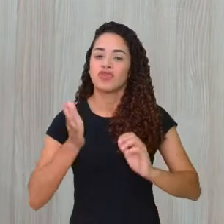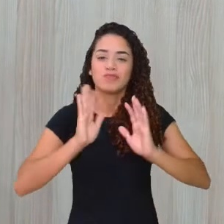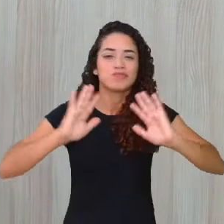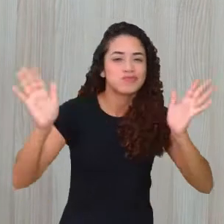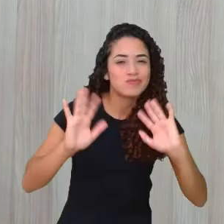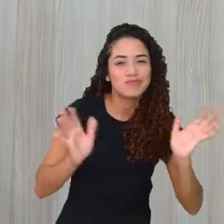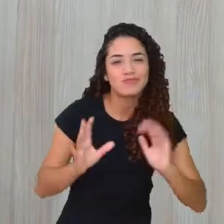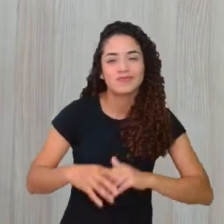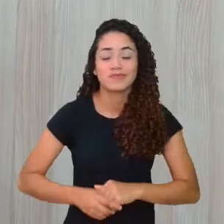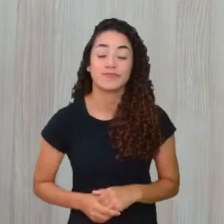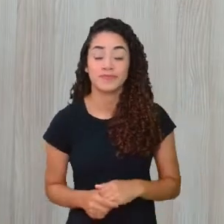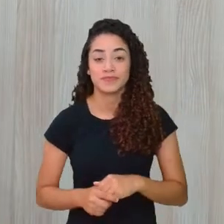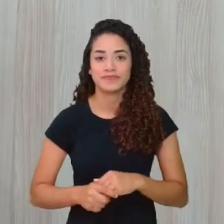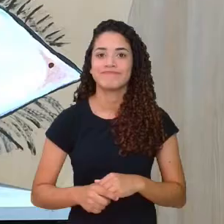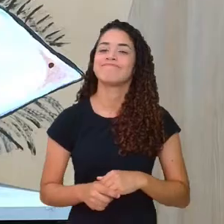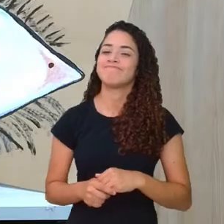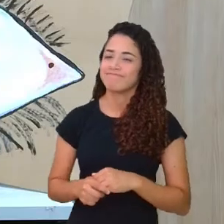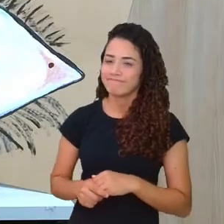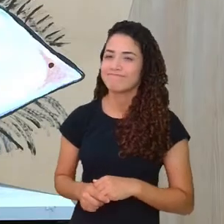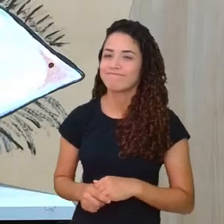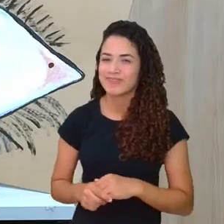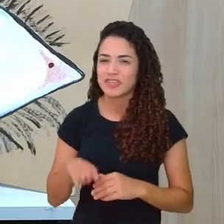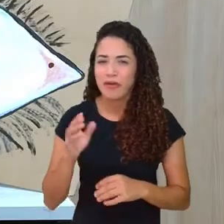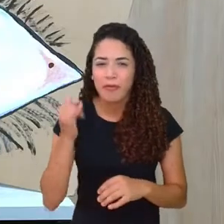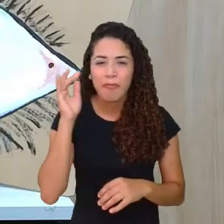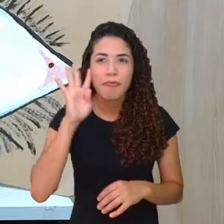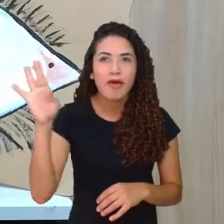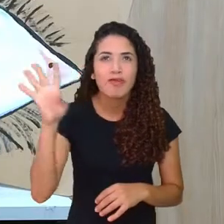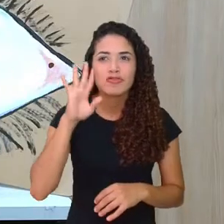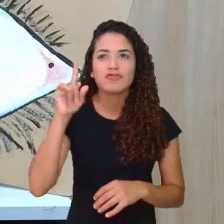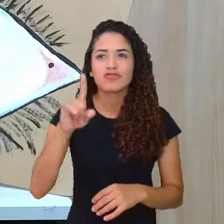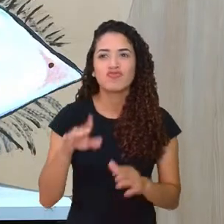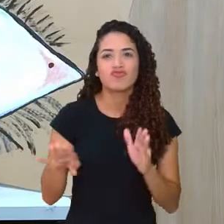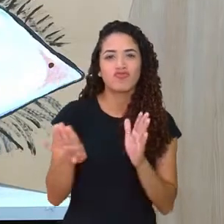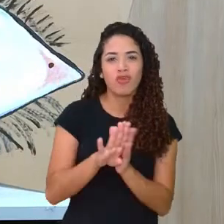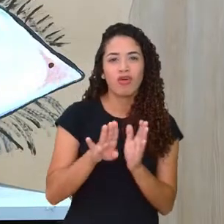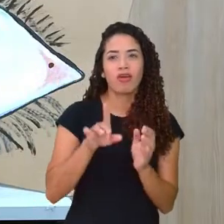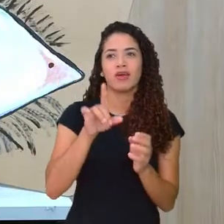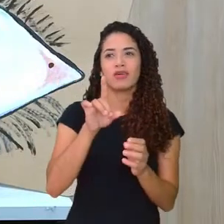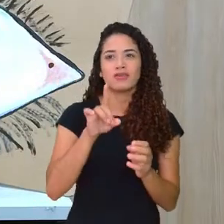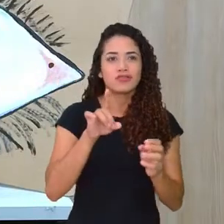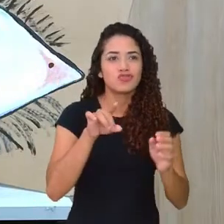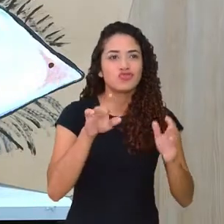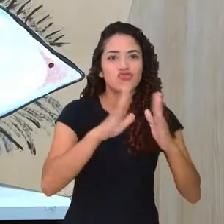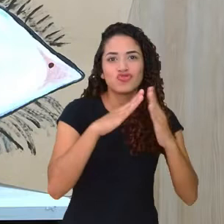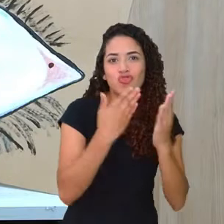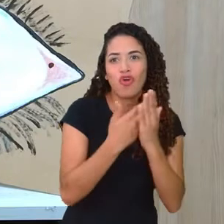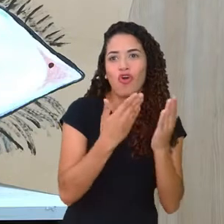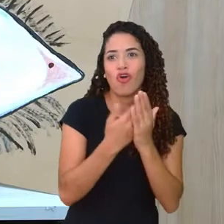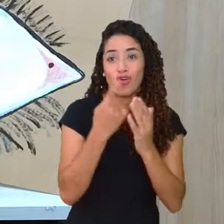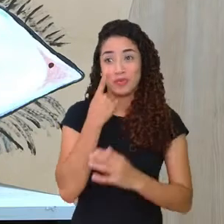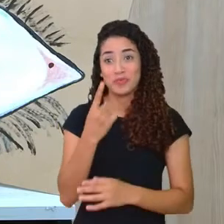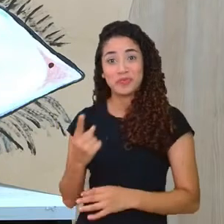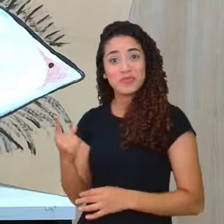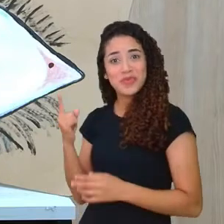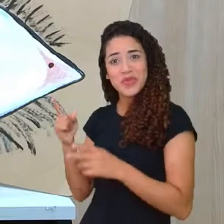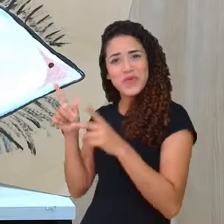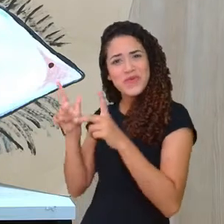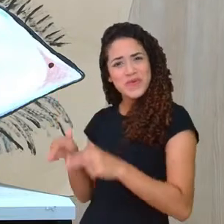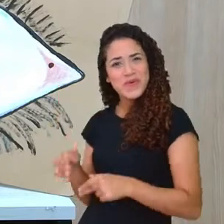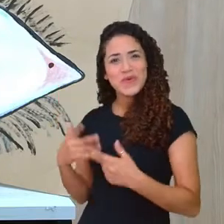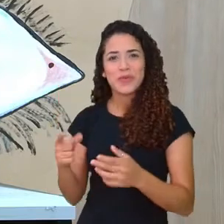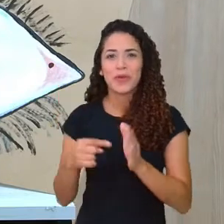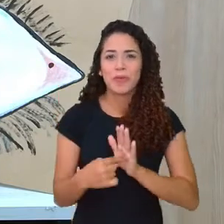Tchau, tchau. Pois é, pessoal. Imagina vocês chegarem com o disco de Newton lá na escola, mostrando para os amigos. Ou até